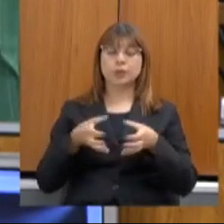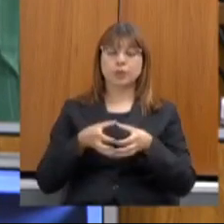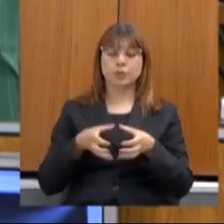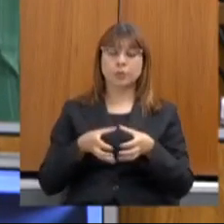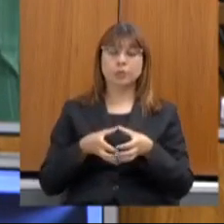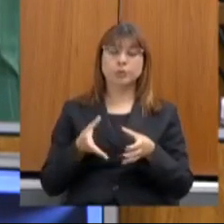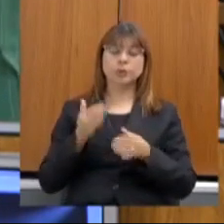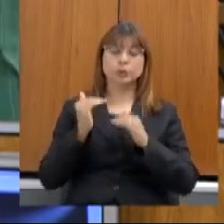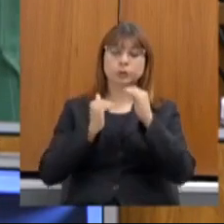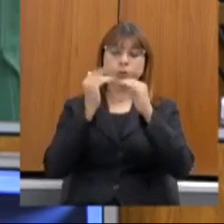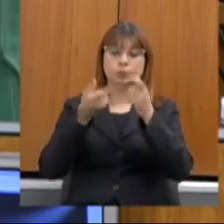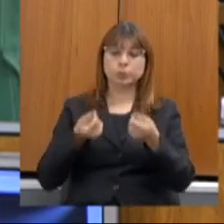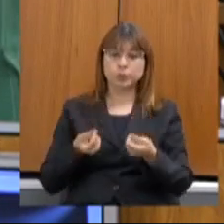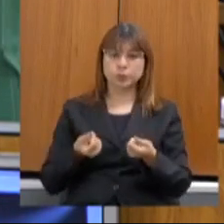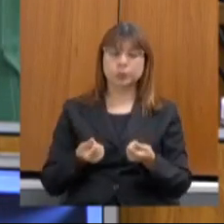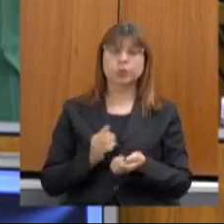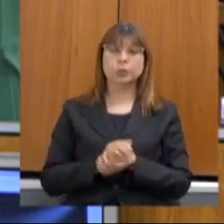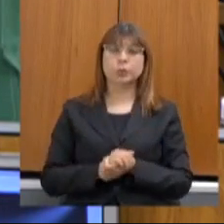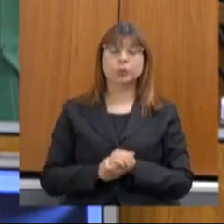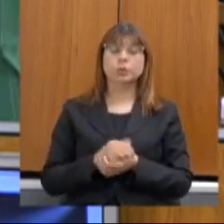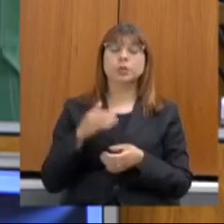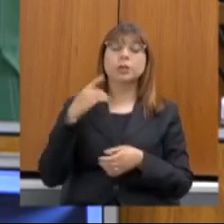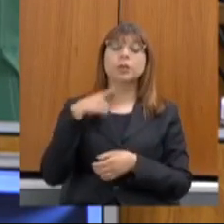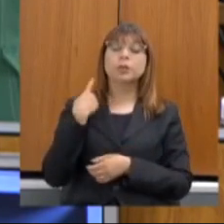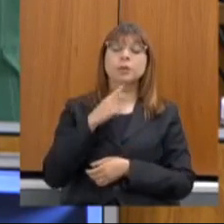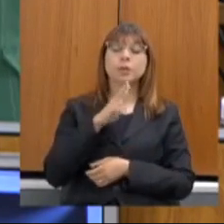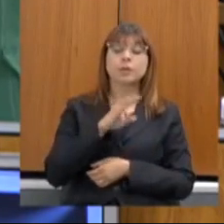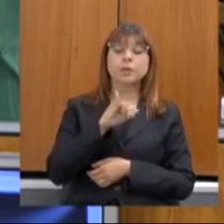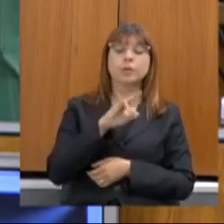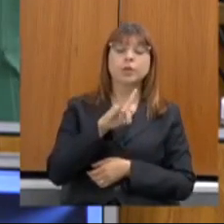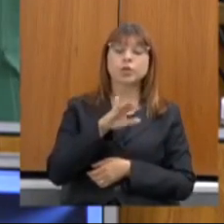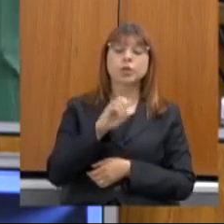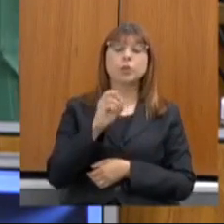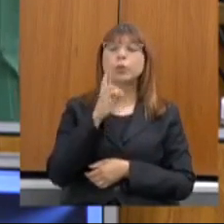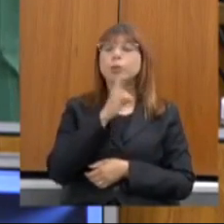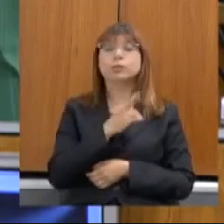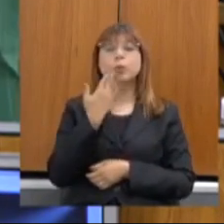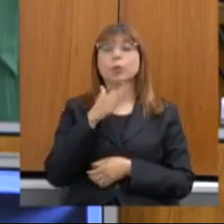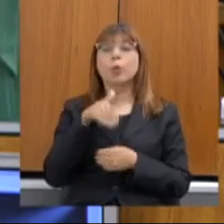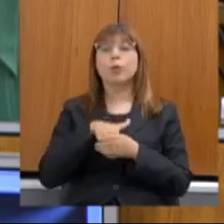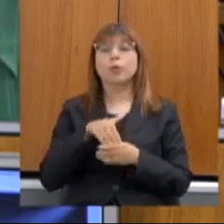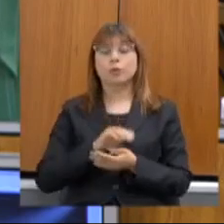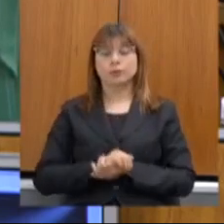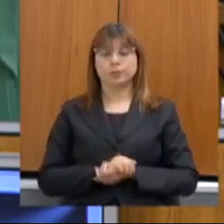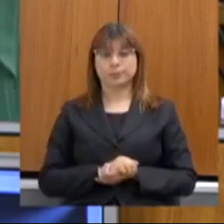na comissão de desenvolvimento econômico como vota o deputado Virgílio Guimarães